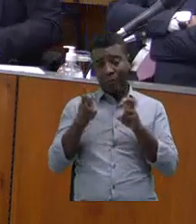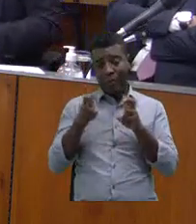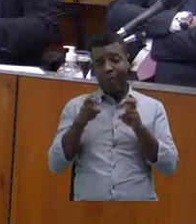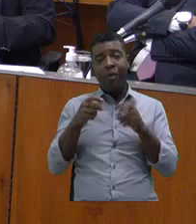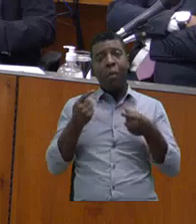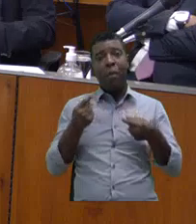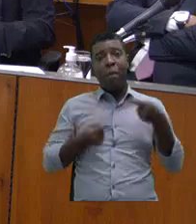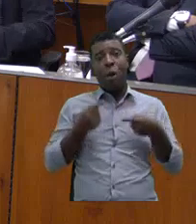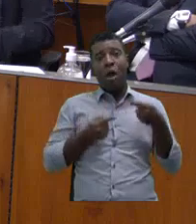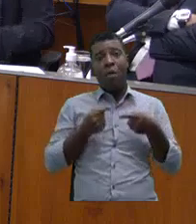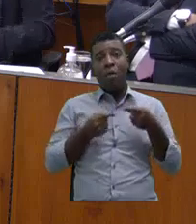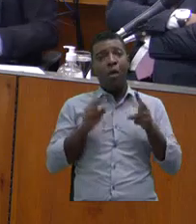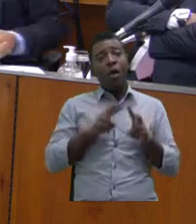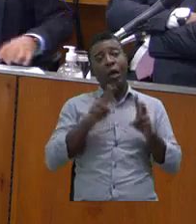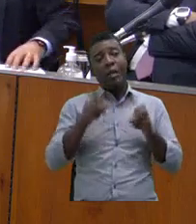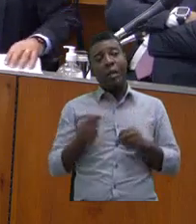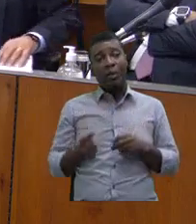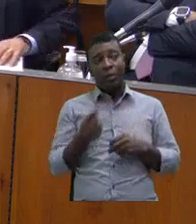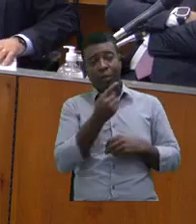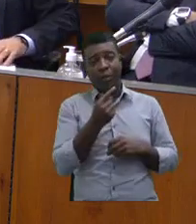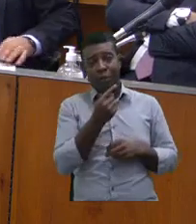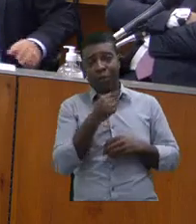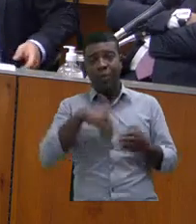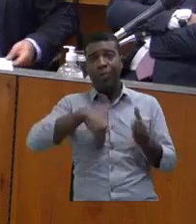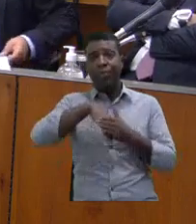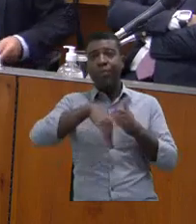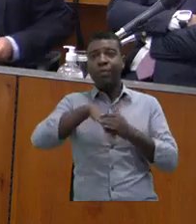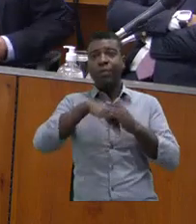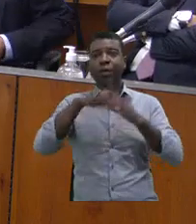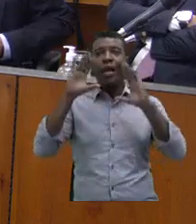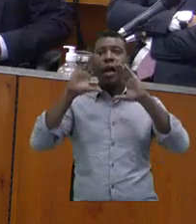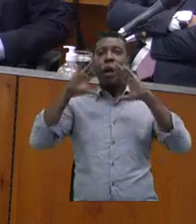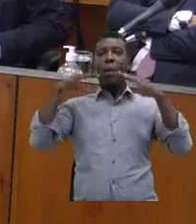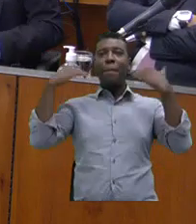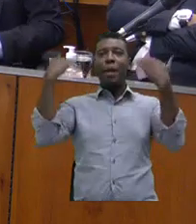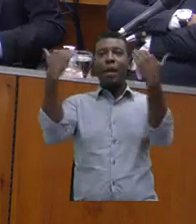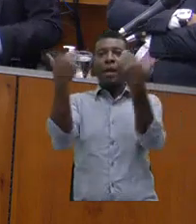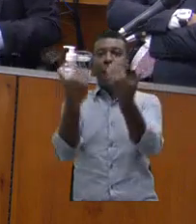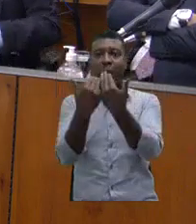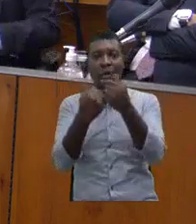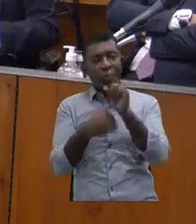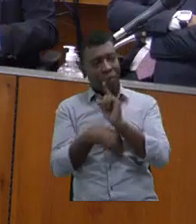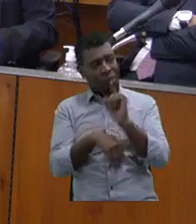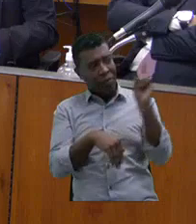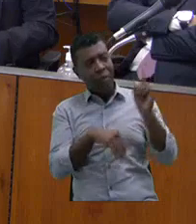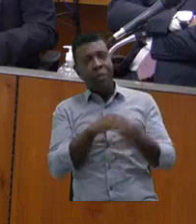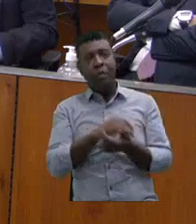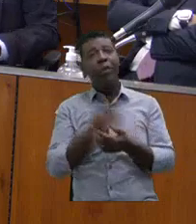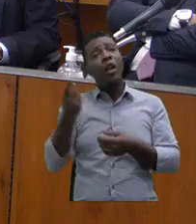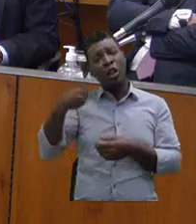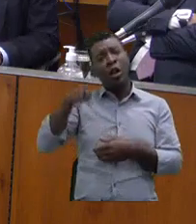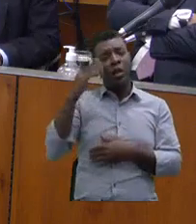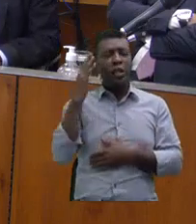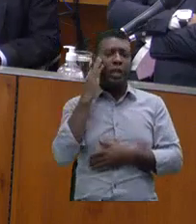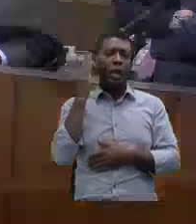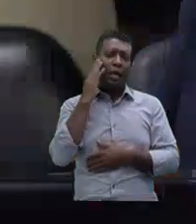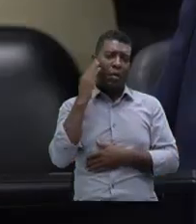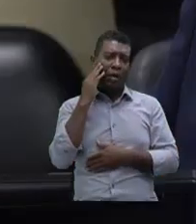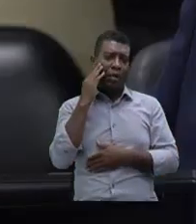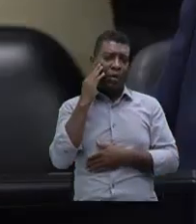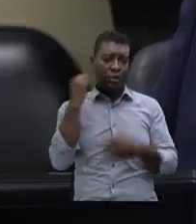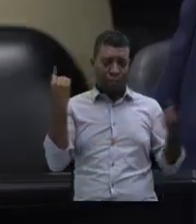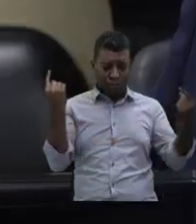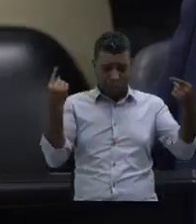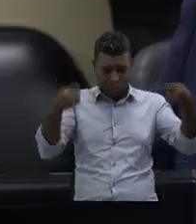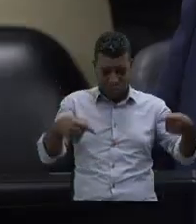do Mineirão. Nós sabemos o que um jogo Atlético e Cruzeiro traz para Belo Horizonte,